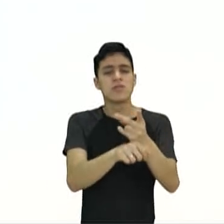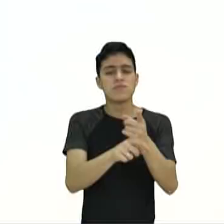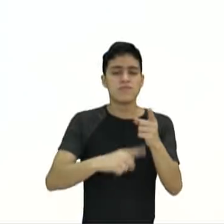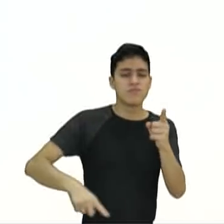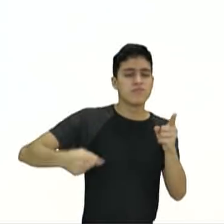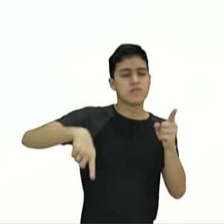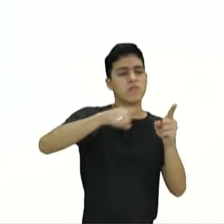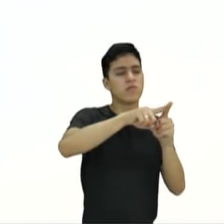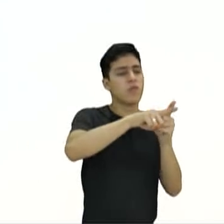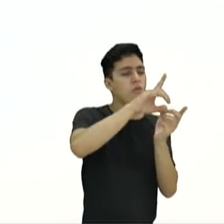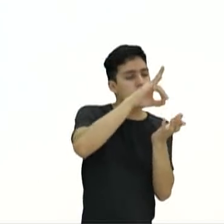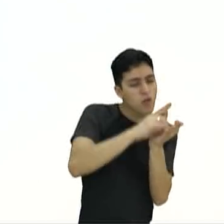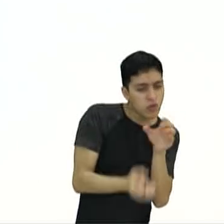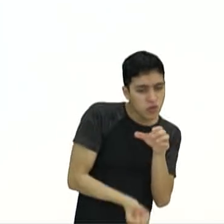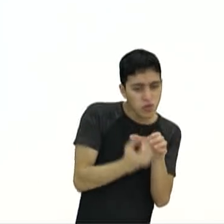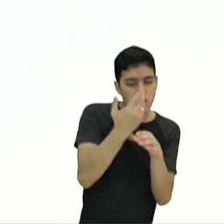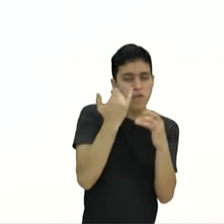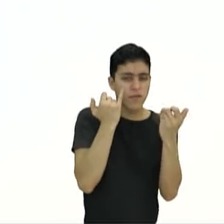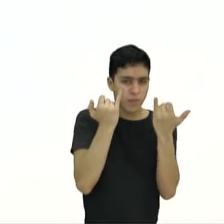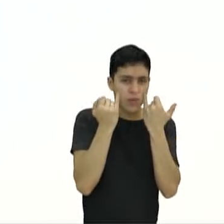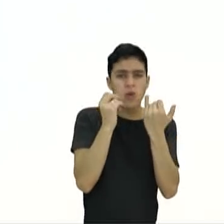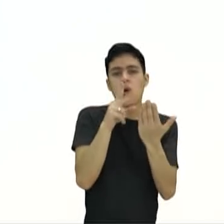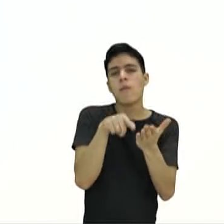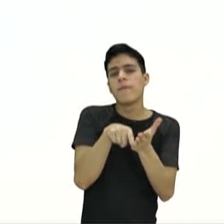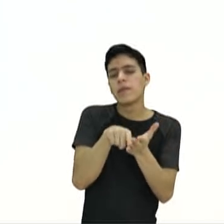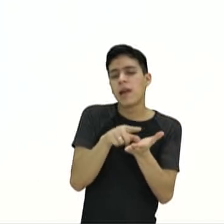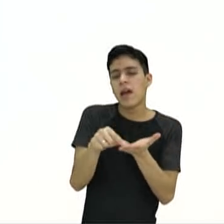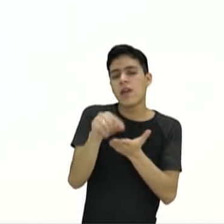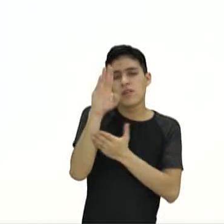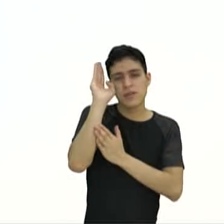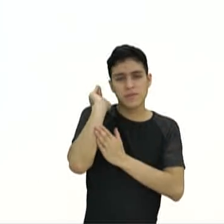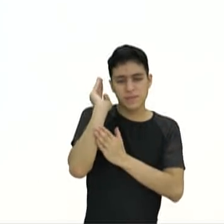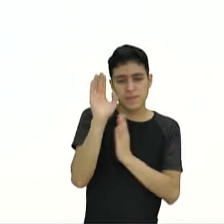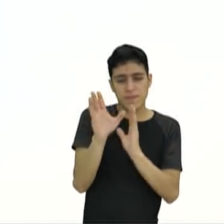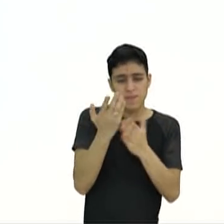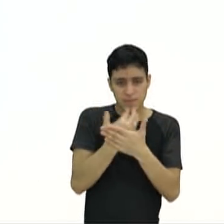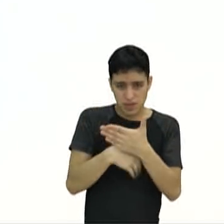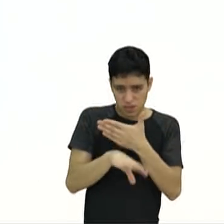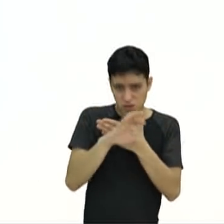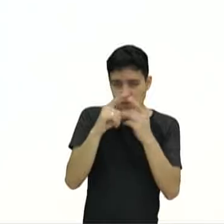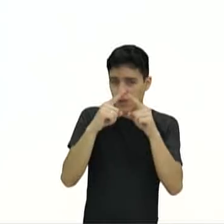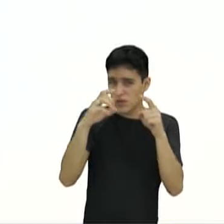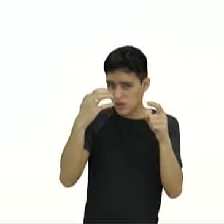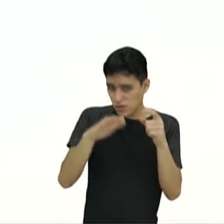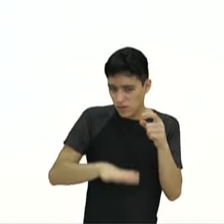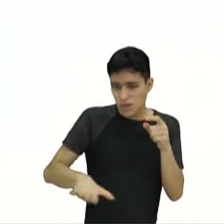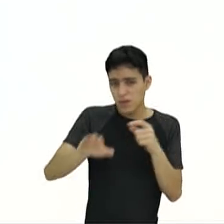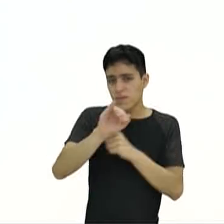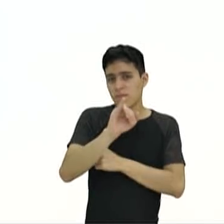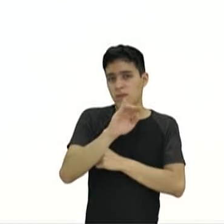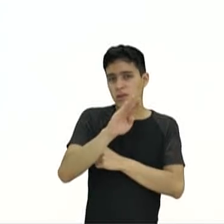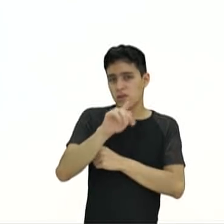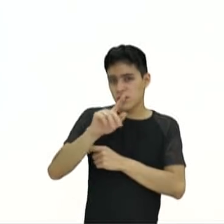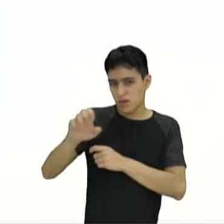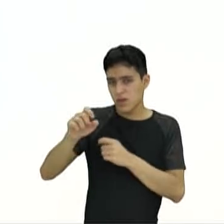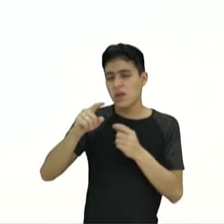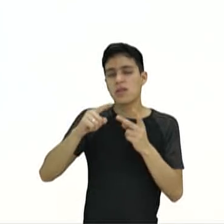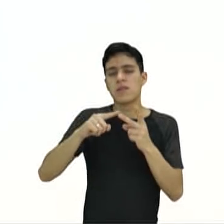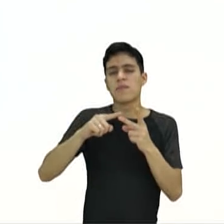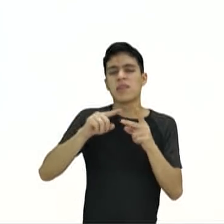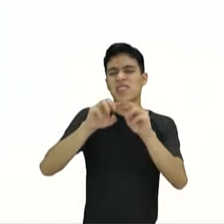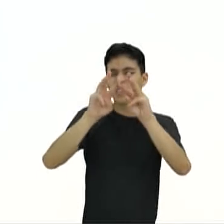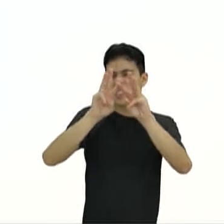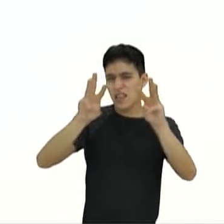dos fatos ou pesquisando em artigos acadêmicos, periódicos científicos, IBGE e sites de